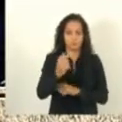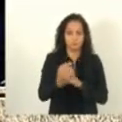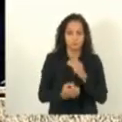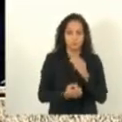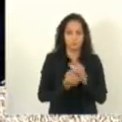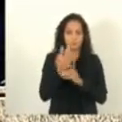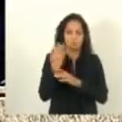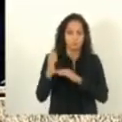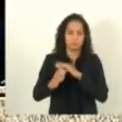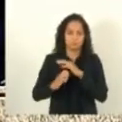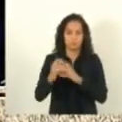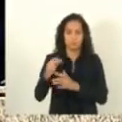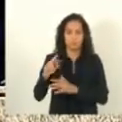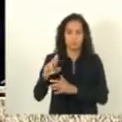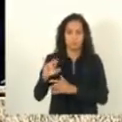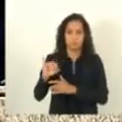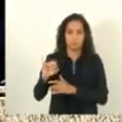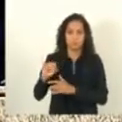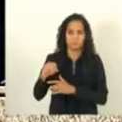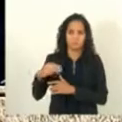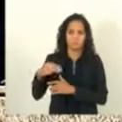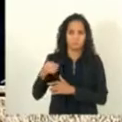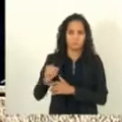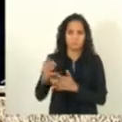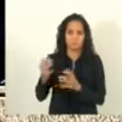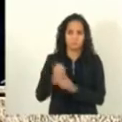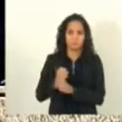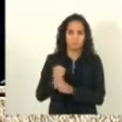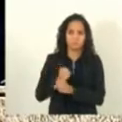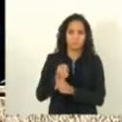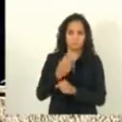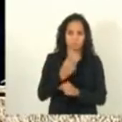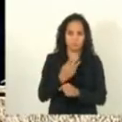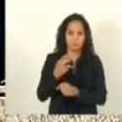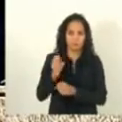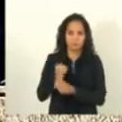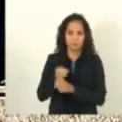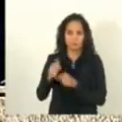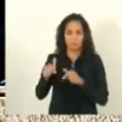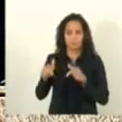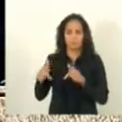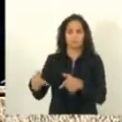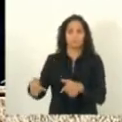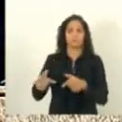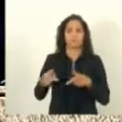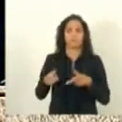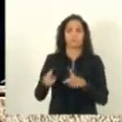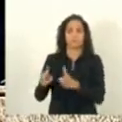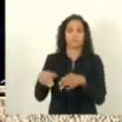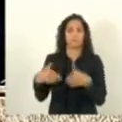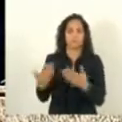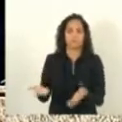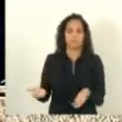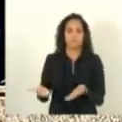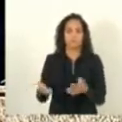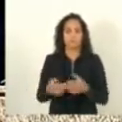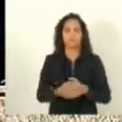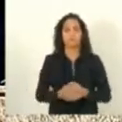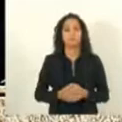a Prisma Propaganda, que este ano completou 35 anos de atividade.